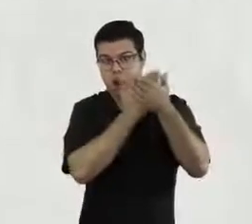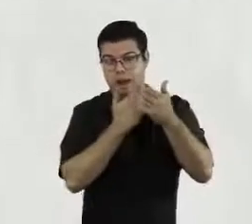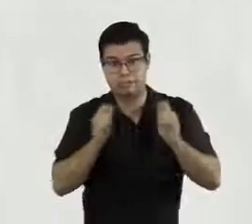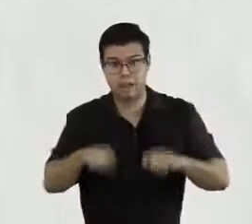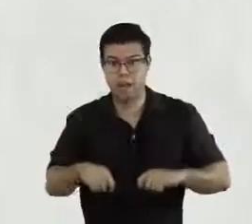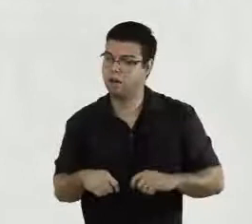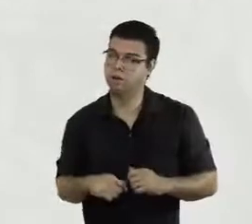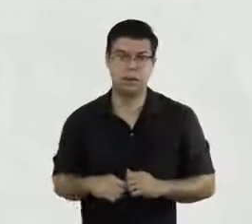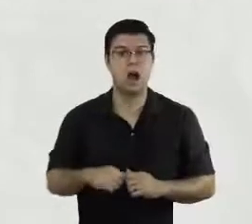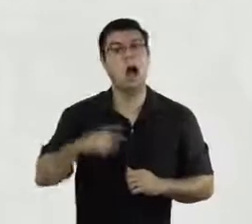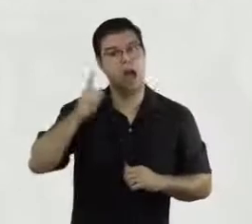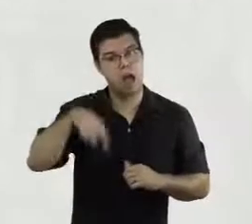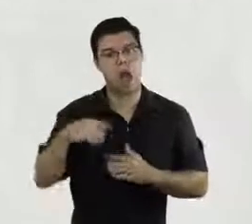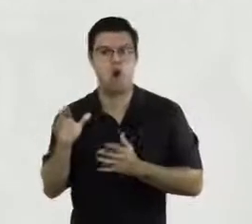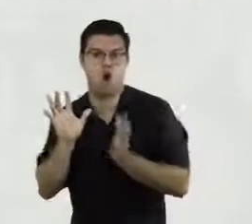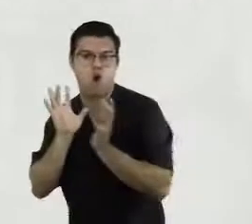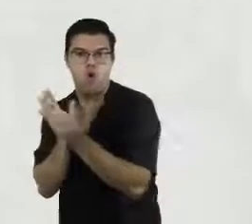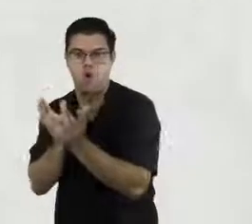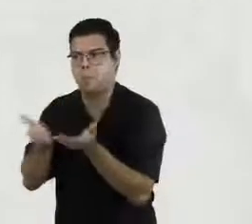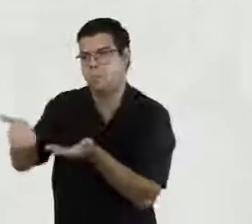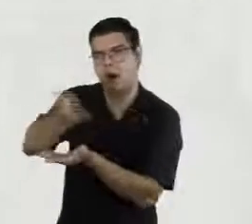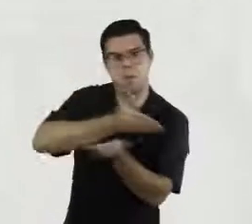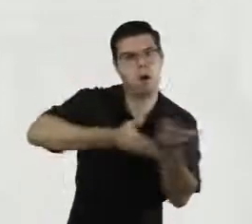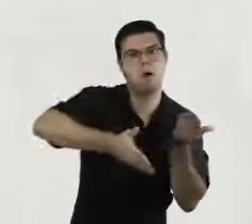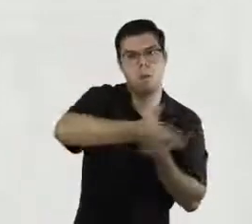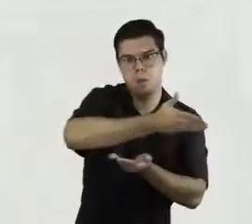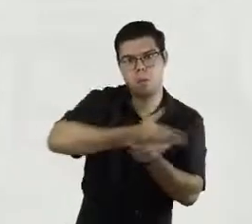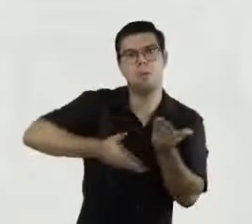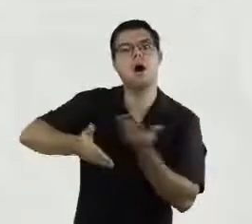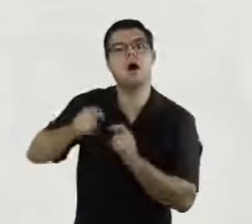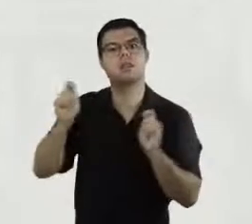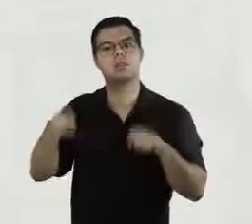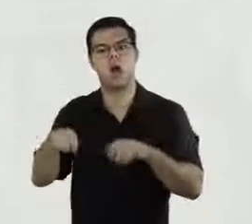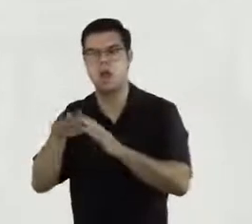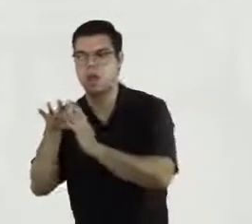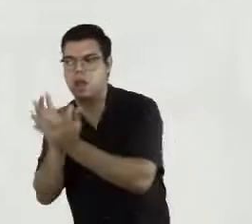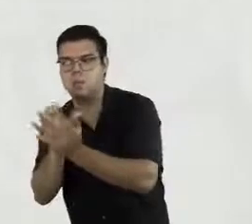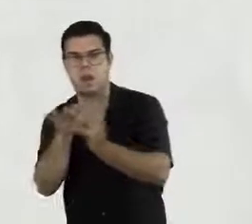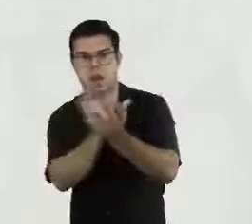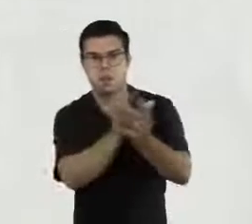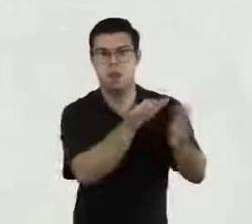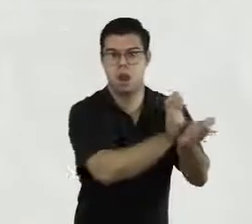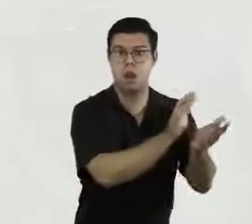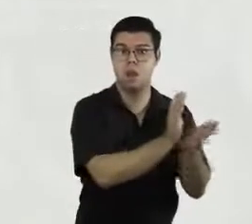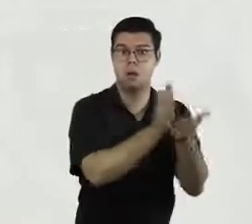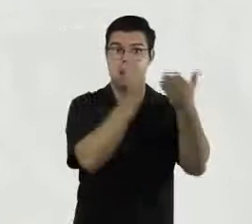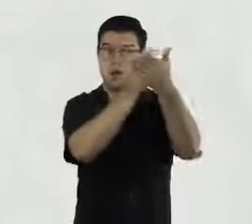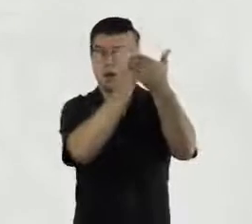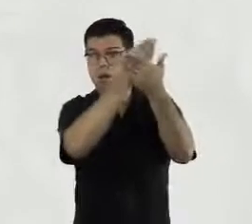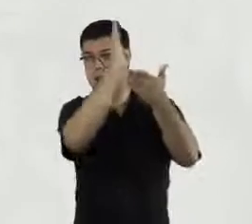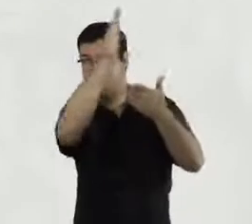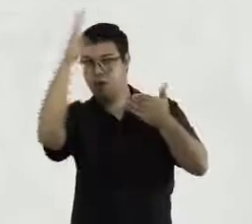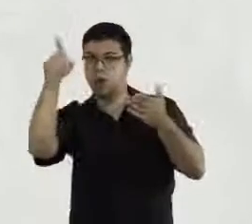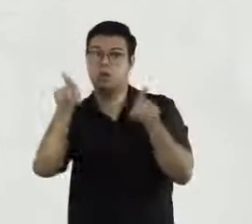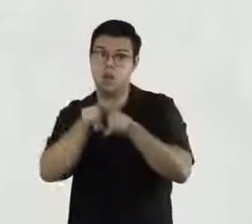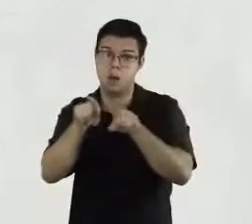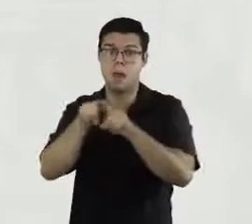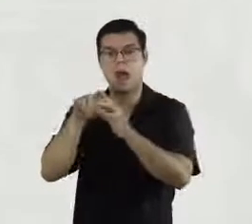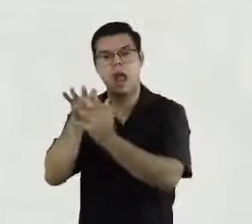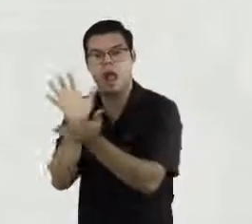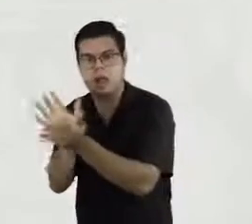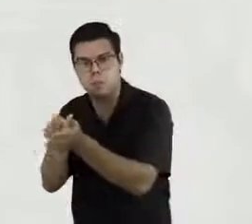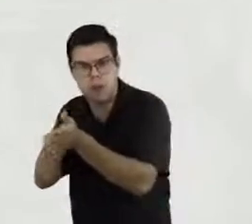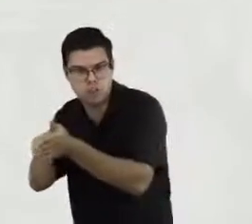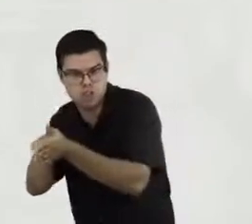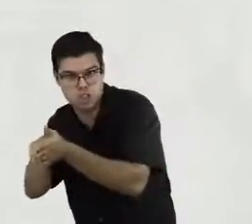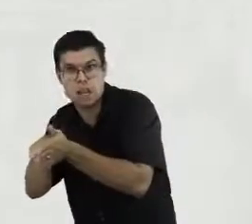É um trabalho coletivo e feito, em geral, por equipes de bibliotecários ou até equipes interdisciplinares, com o pessoal de TI, por